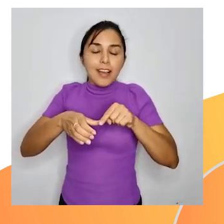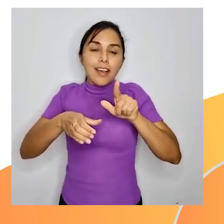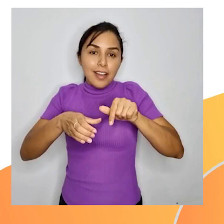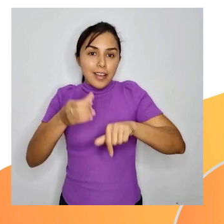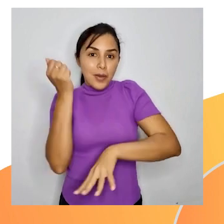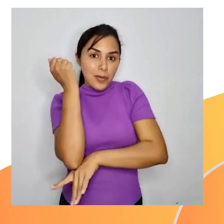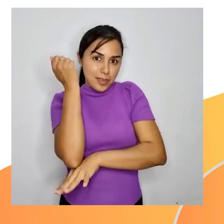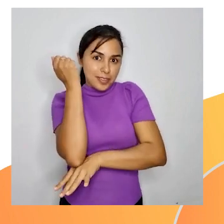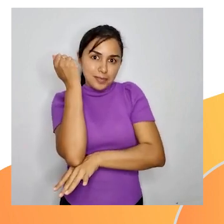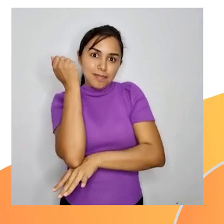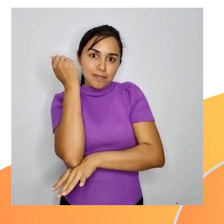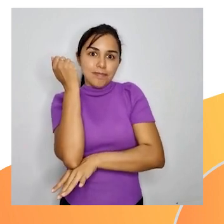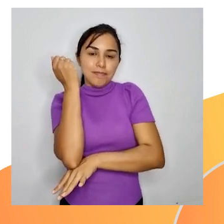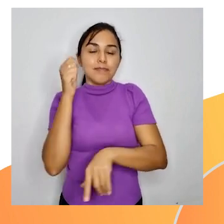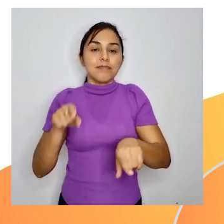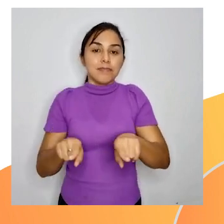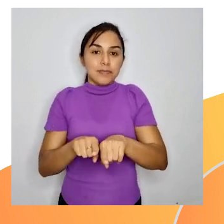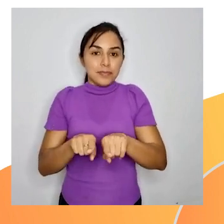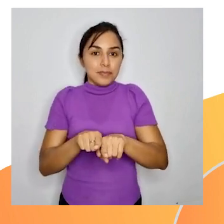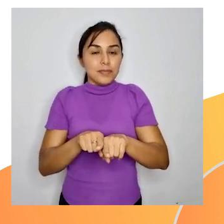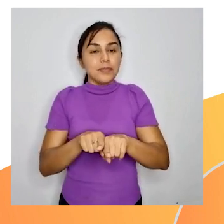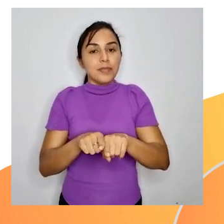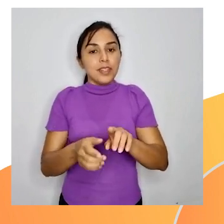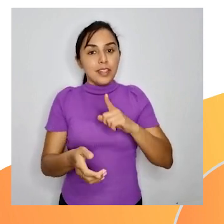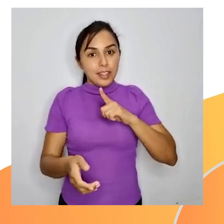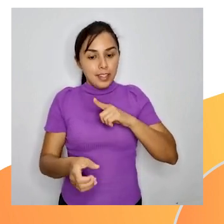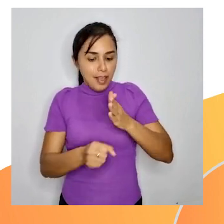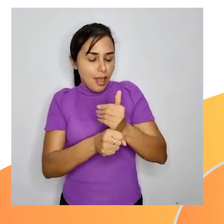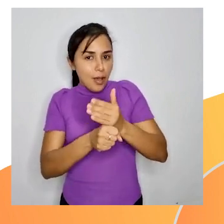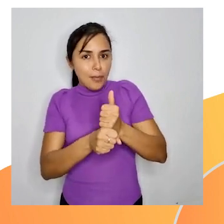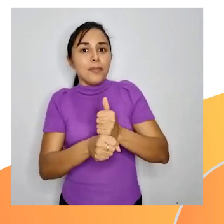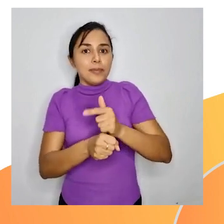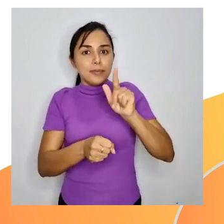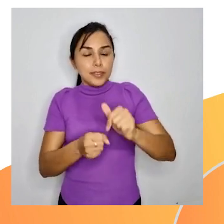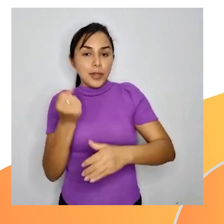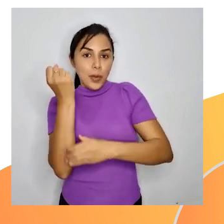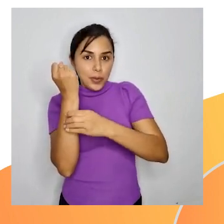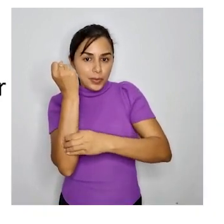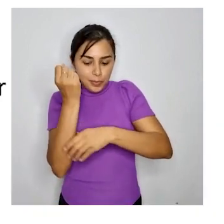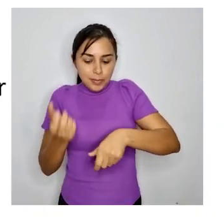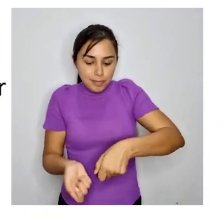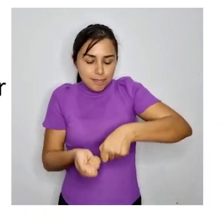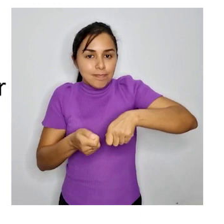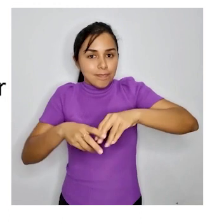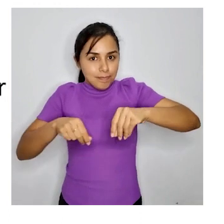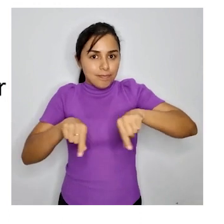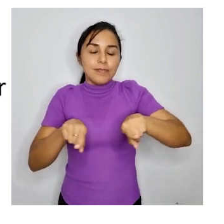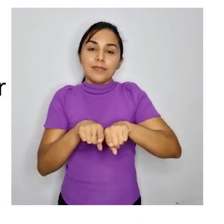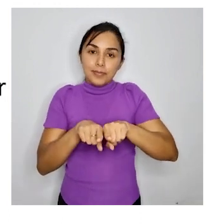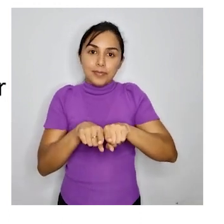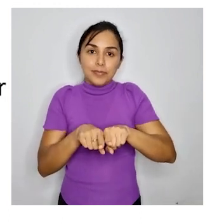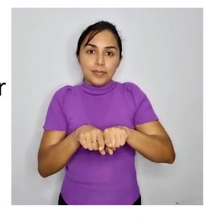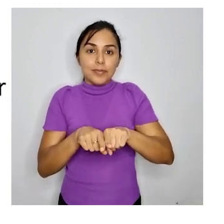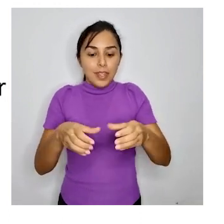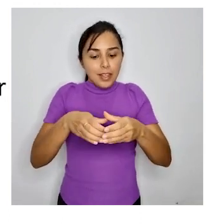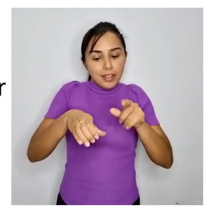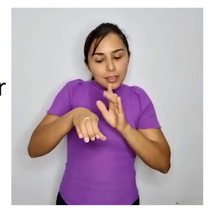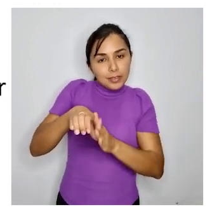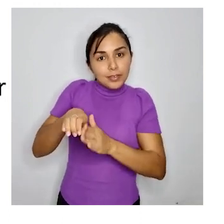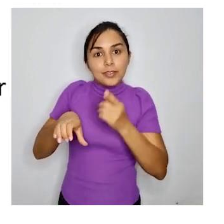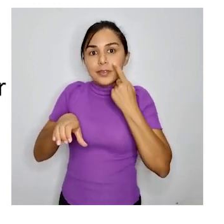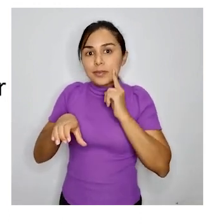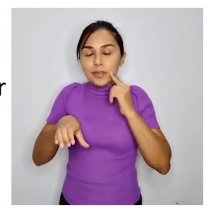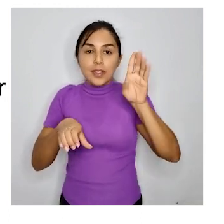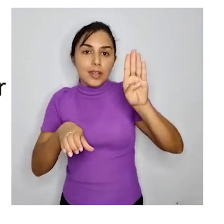de tubérculo, que é um caule subterrâneo, como aprendemos. E a cebola é um bulbo. Observe a tirinha. Hoje não